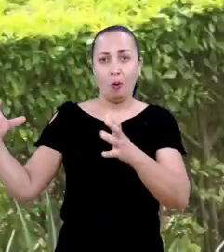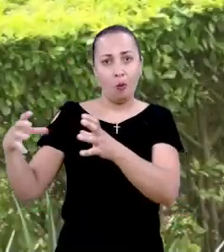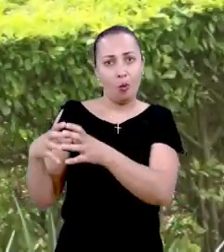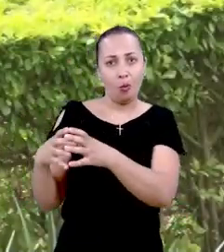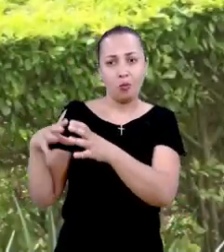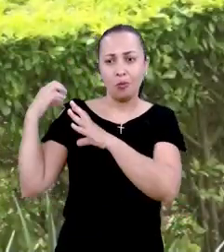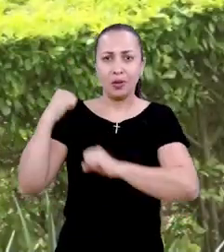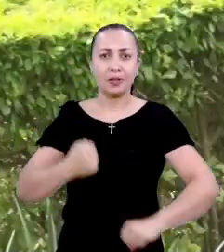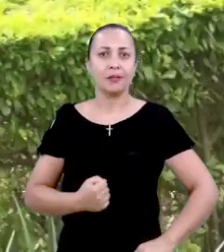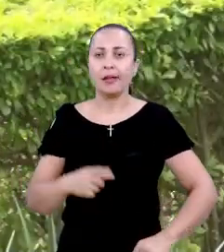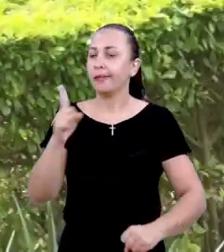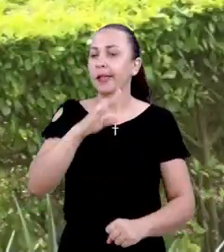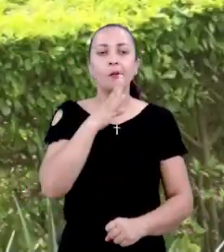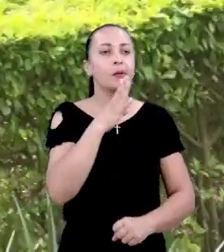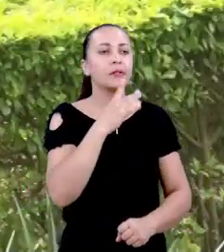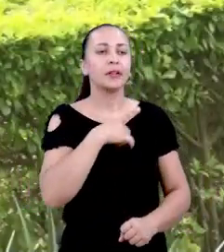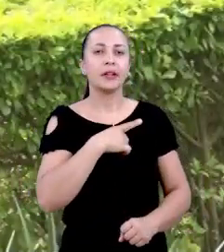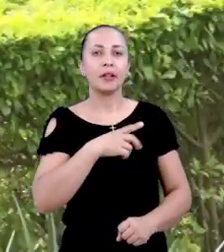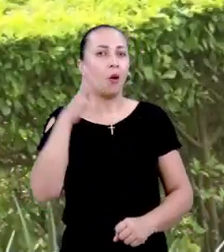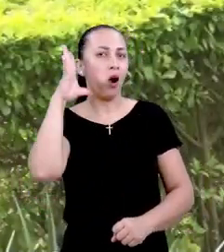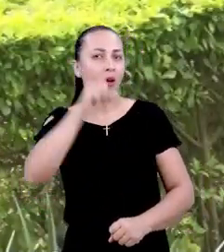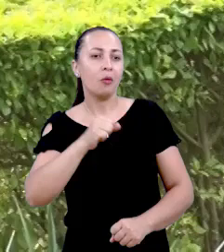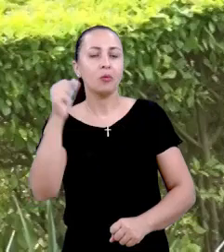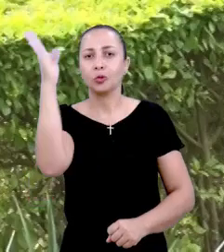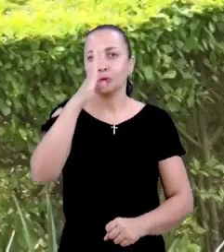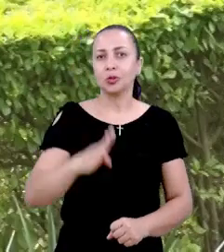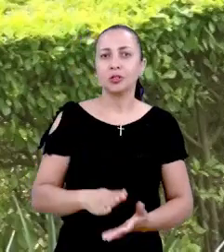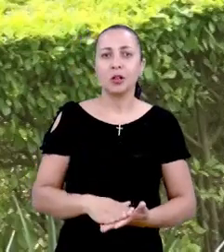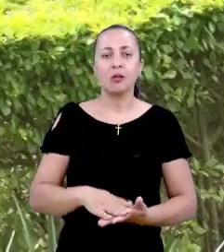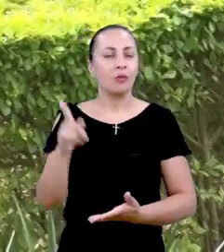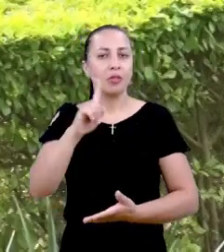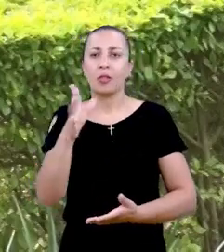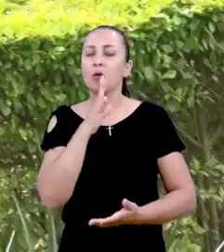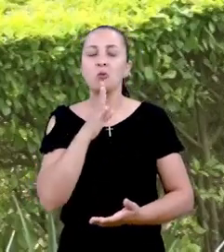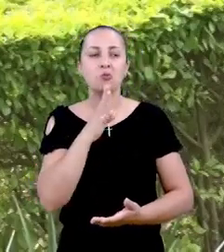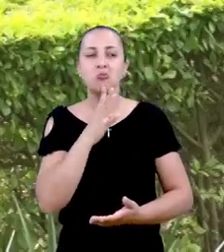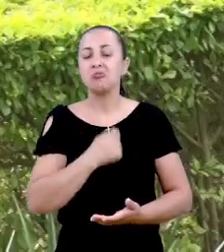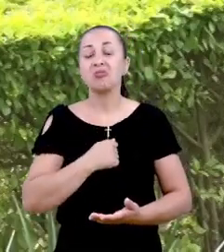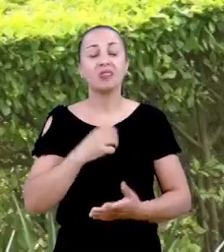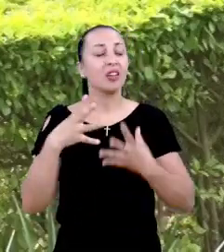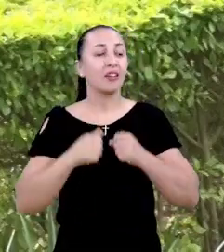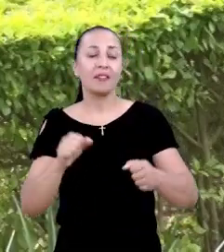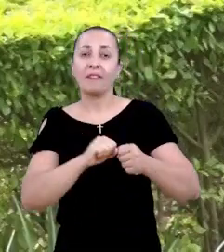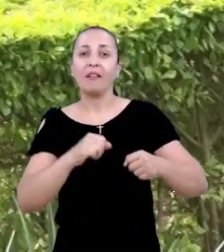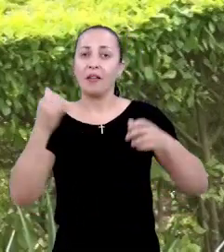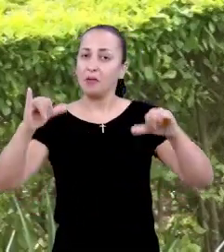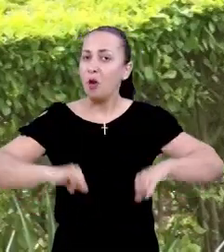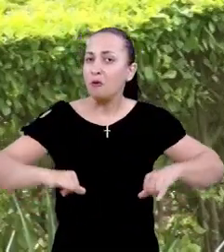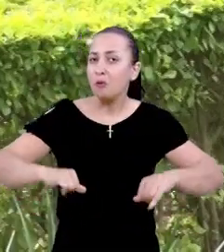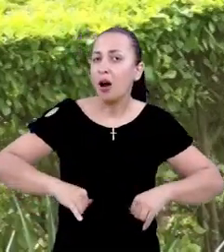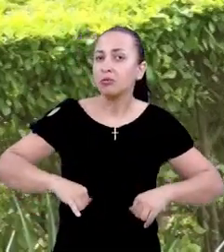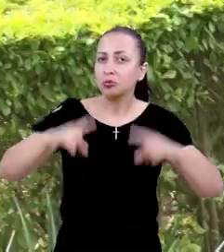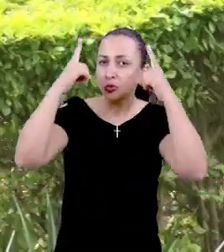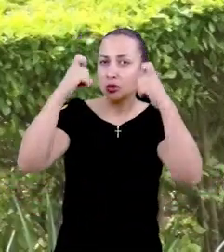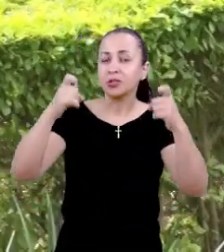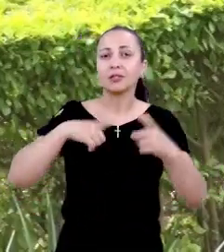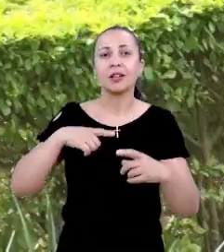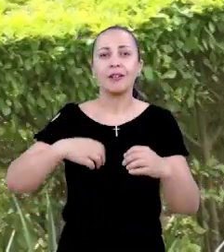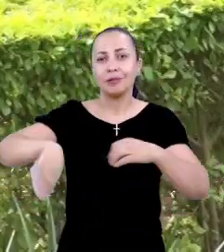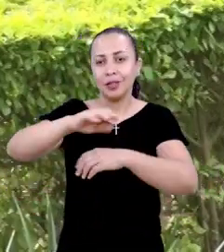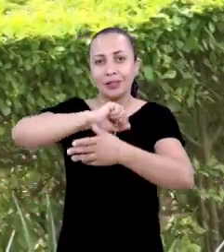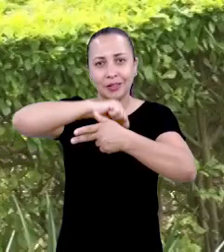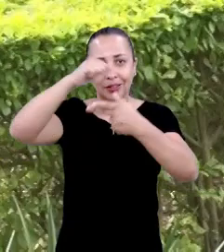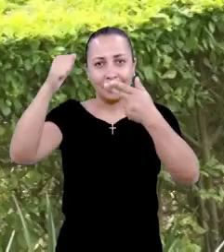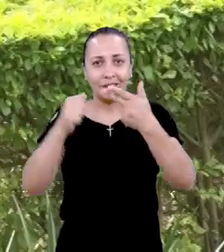vimos agora, recente, os exemplos da discussão em torno do Enem. Já temos visto, inclusive, uma tentativa de revisionismo histórico, como se não